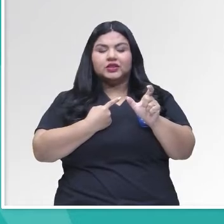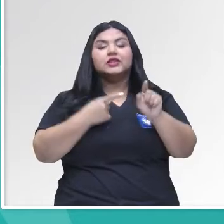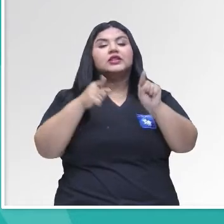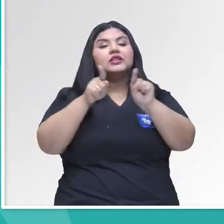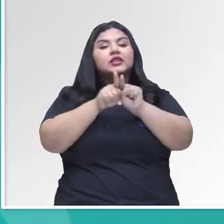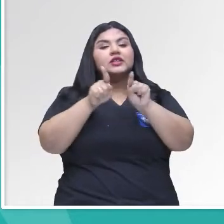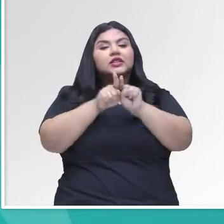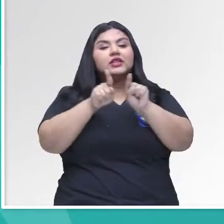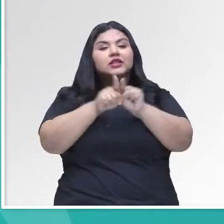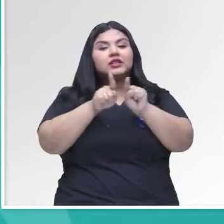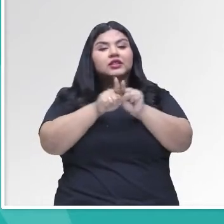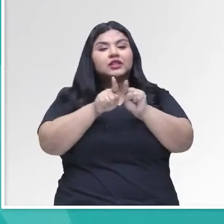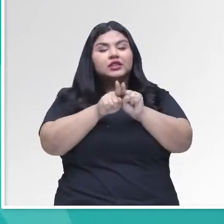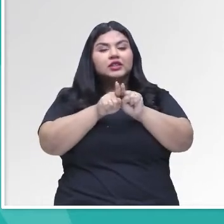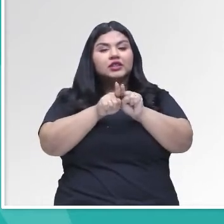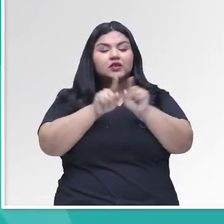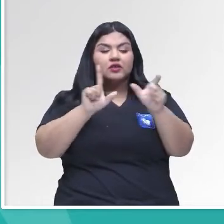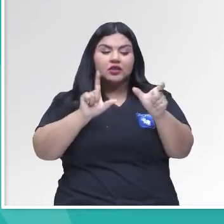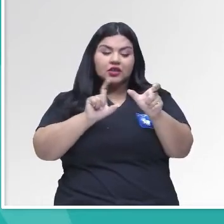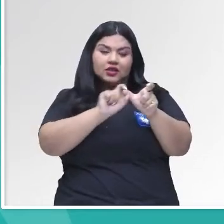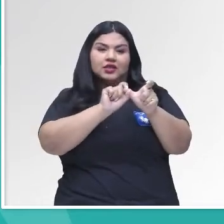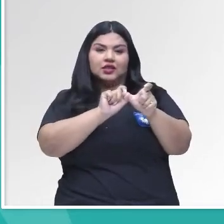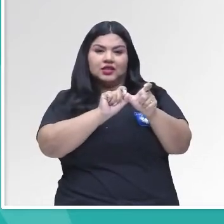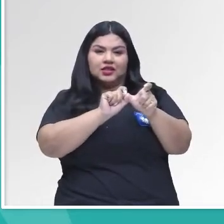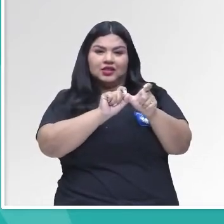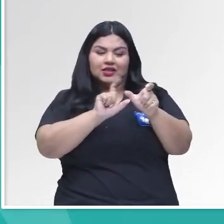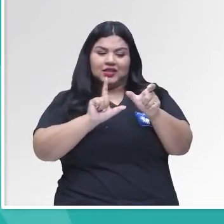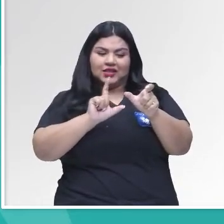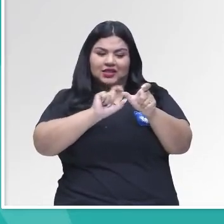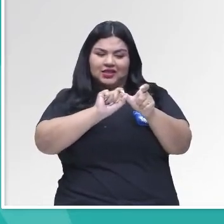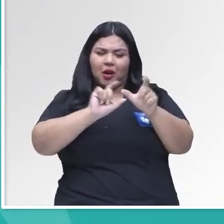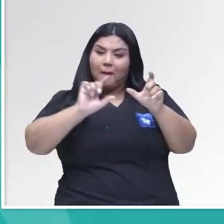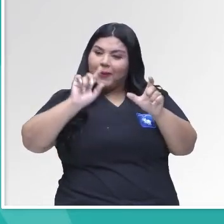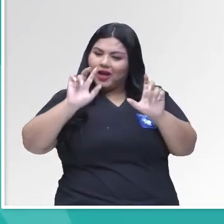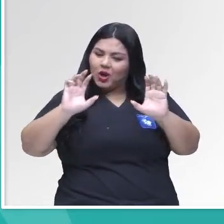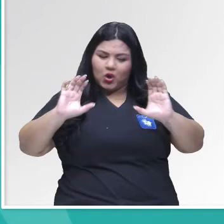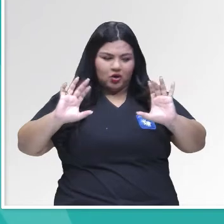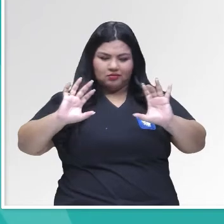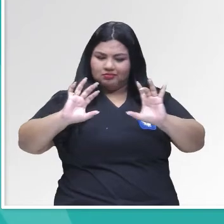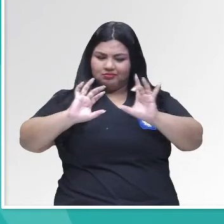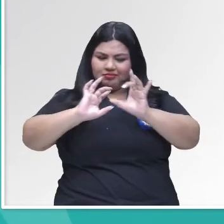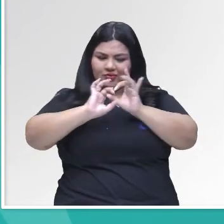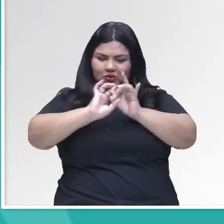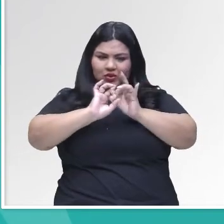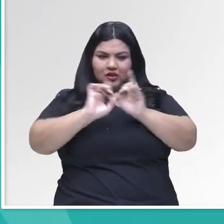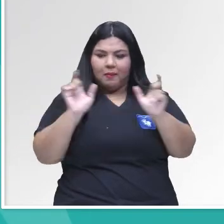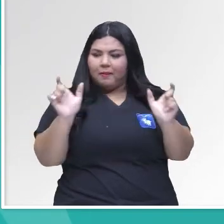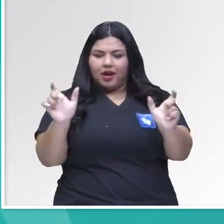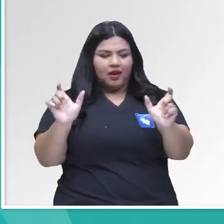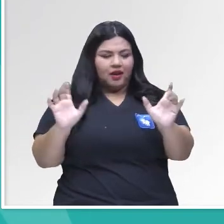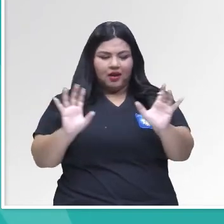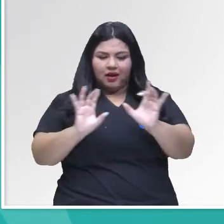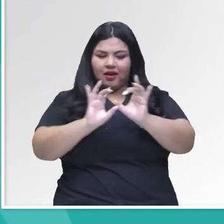também chamamos de conectivo, conectar. A conjunção serve, então, para ligar o texto e